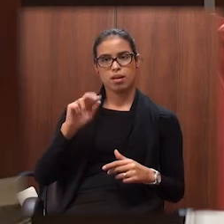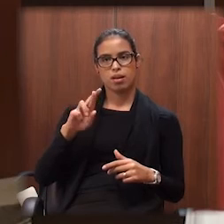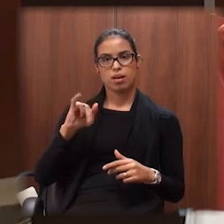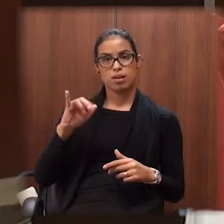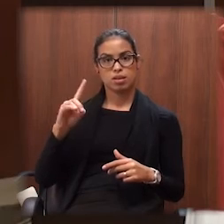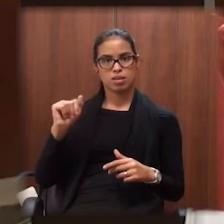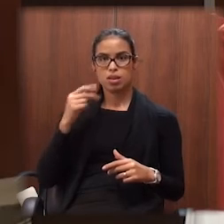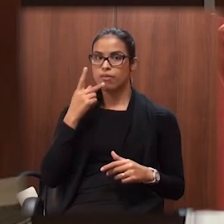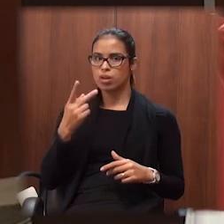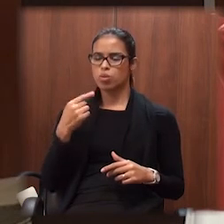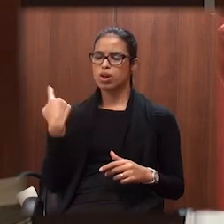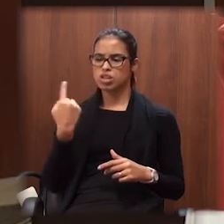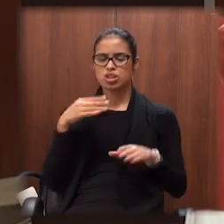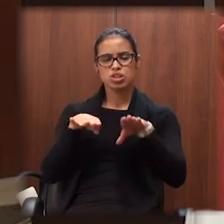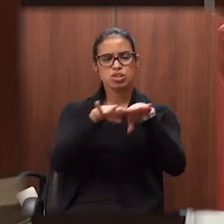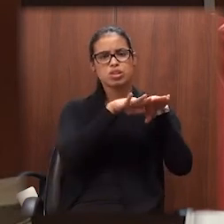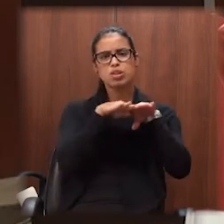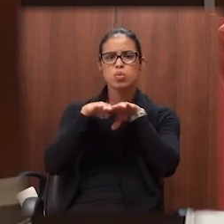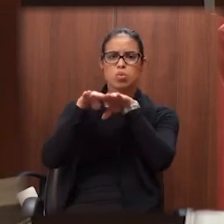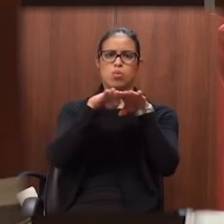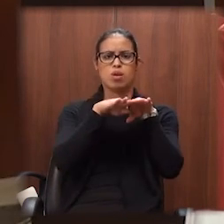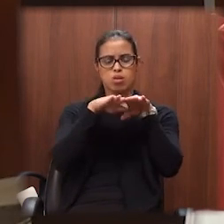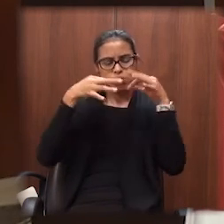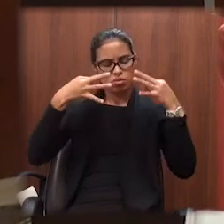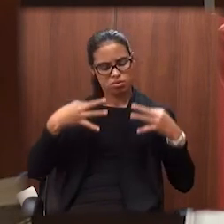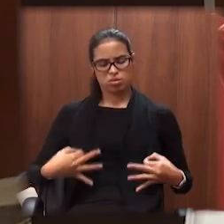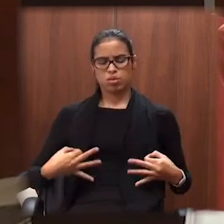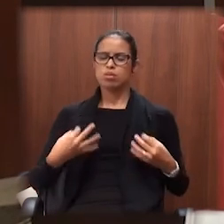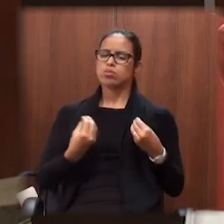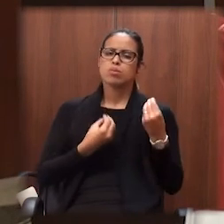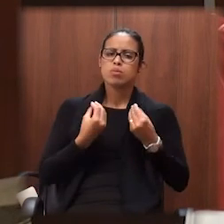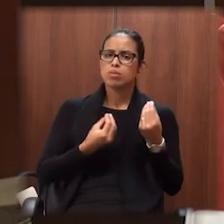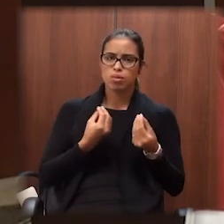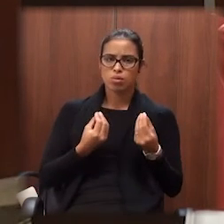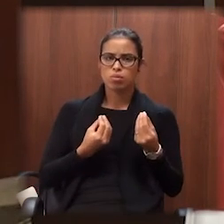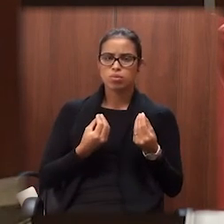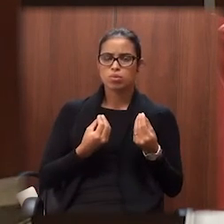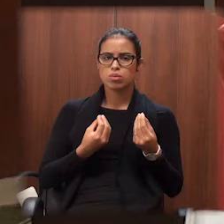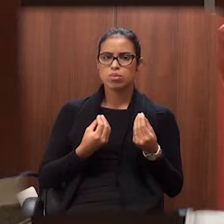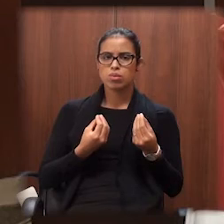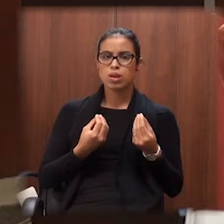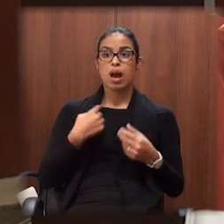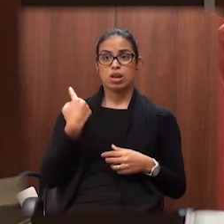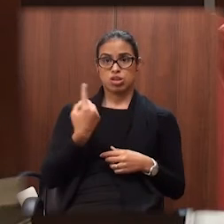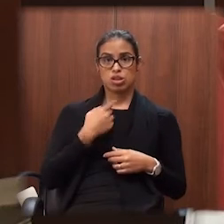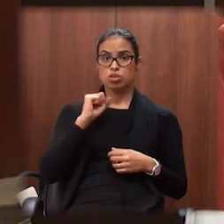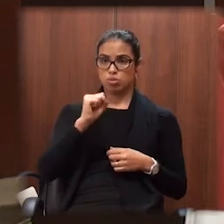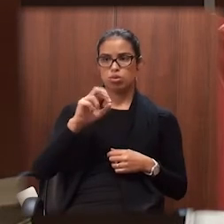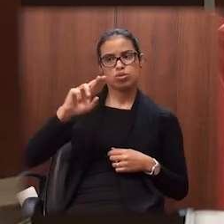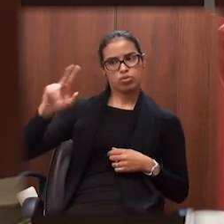que nós somos iguais em dignidade, que nós podemos ter